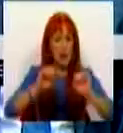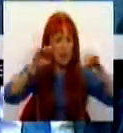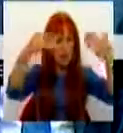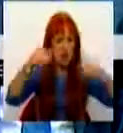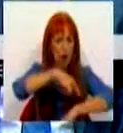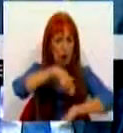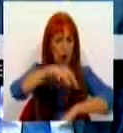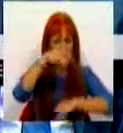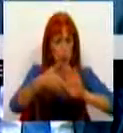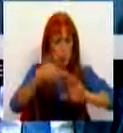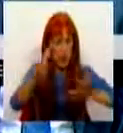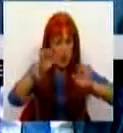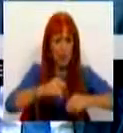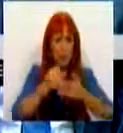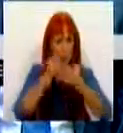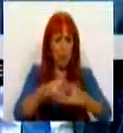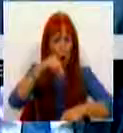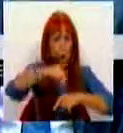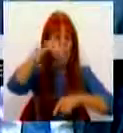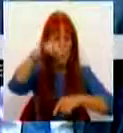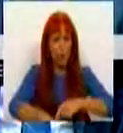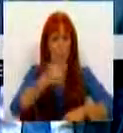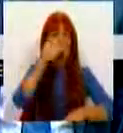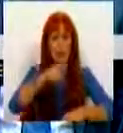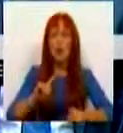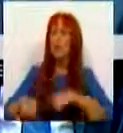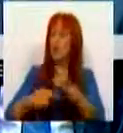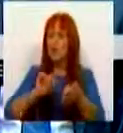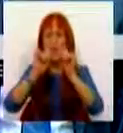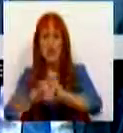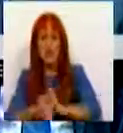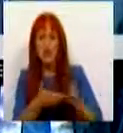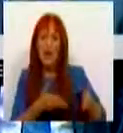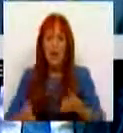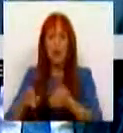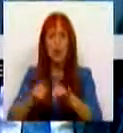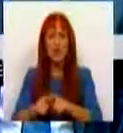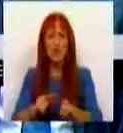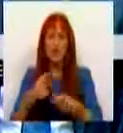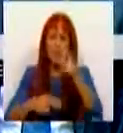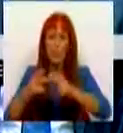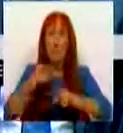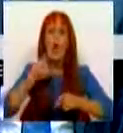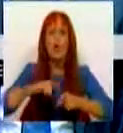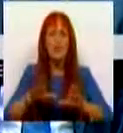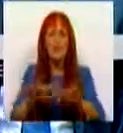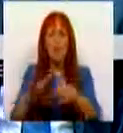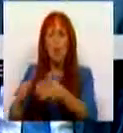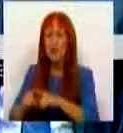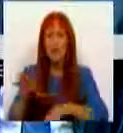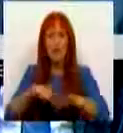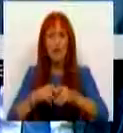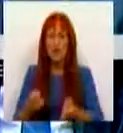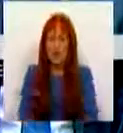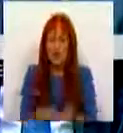primeiro nas horas mais urgentes o apoio imediato às populações, mas para transformar estrategicamente, para reconstruir aquelas comunidades, para